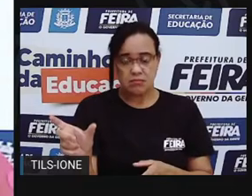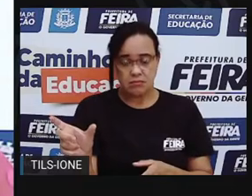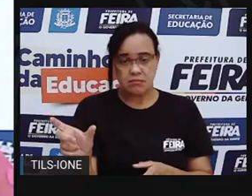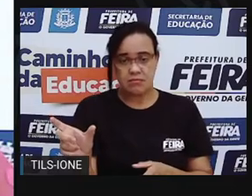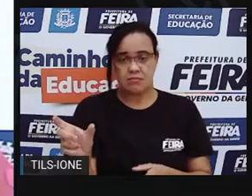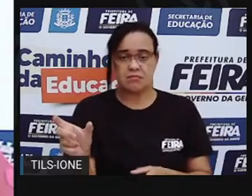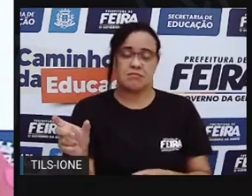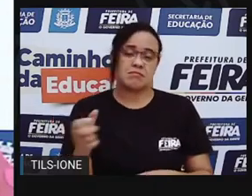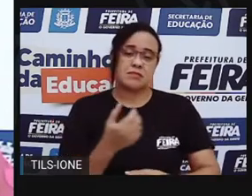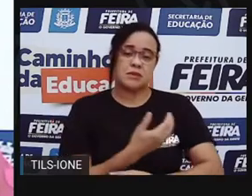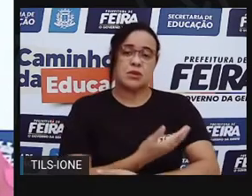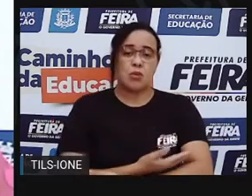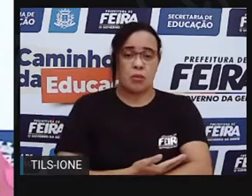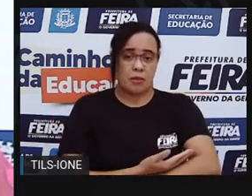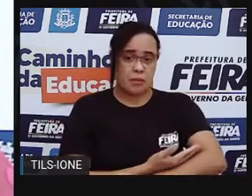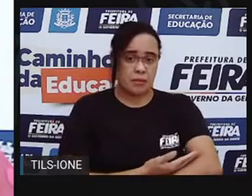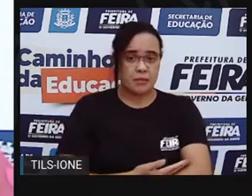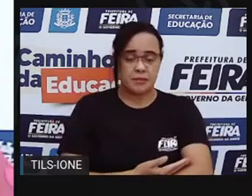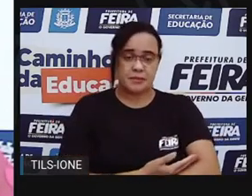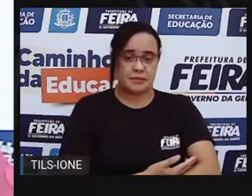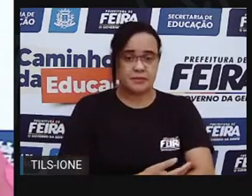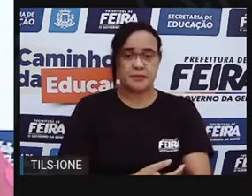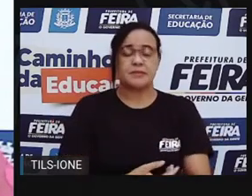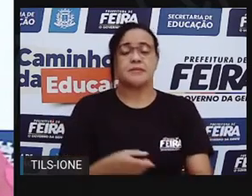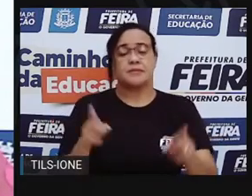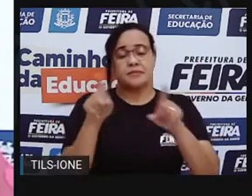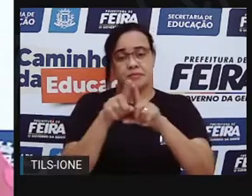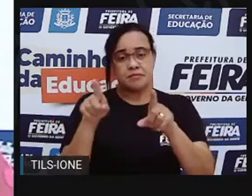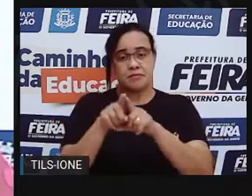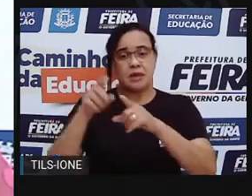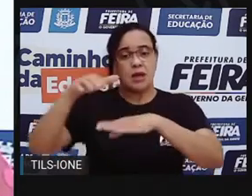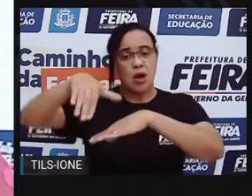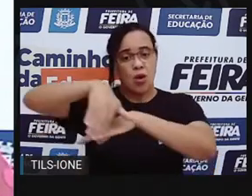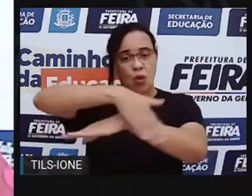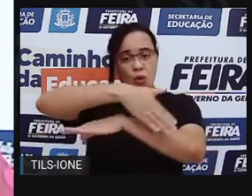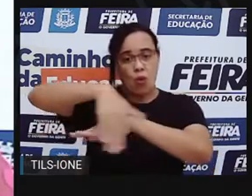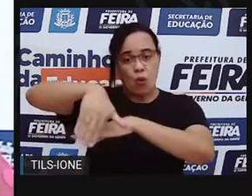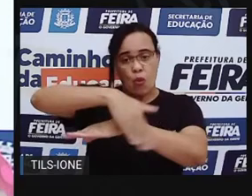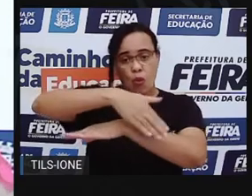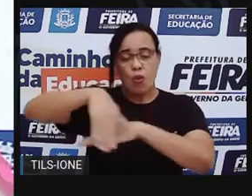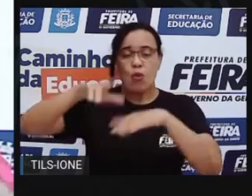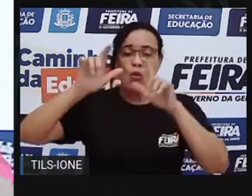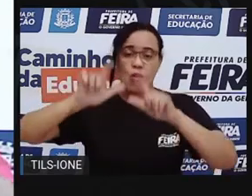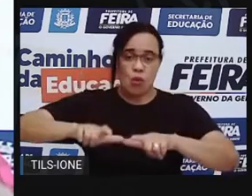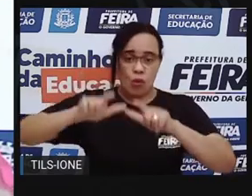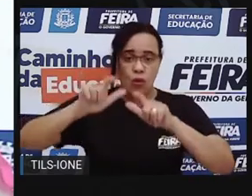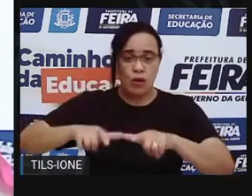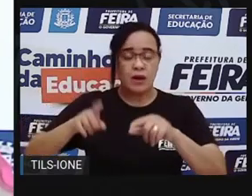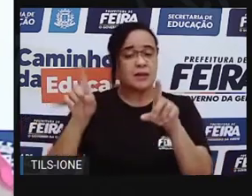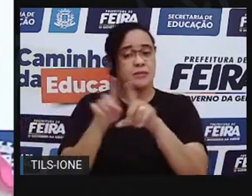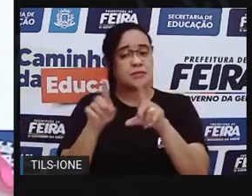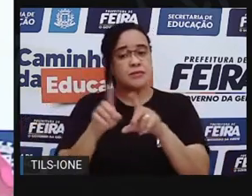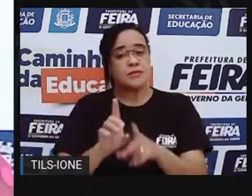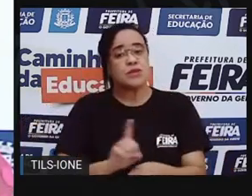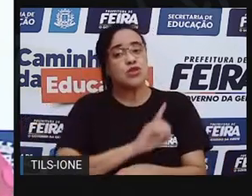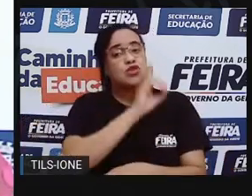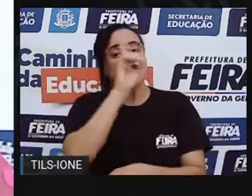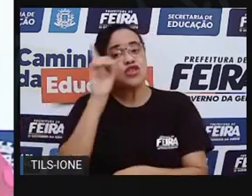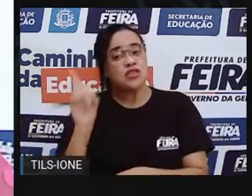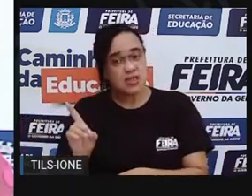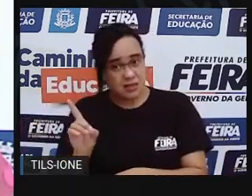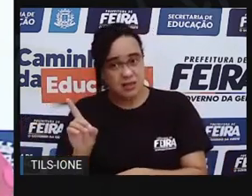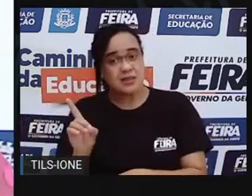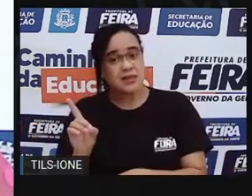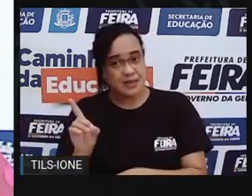criança. Tem também o endereço? O endereço. Ah, e tem a data? Tem a data. E tem